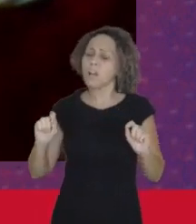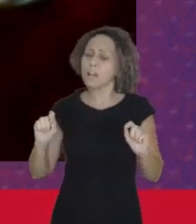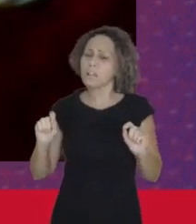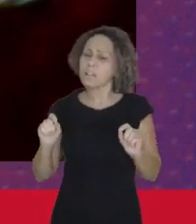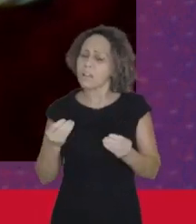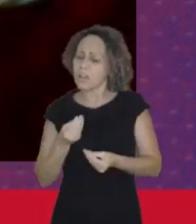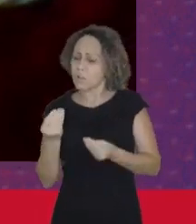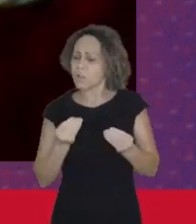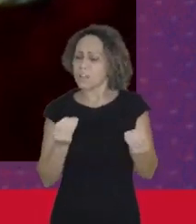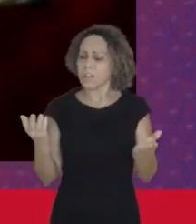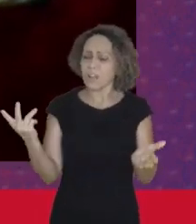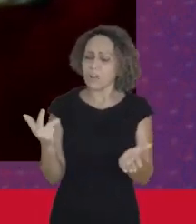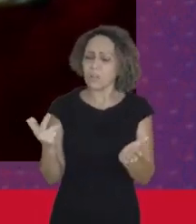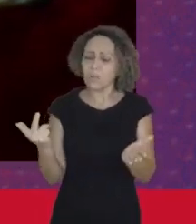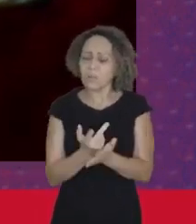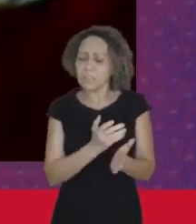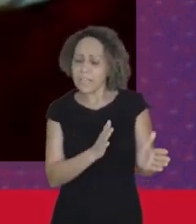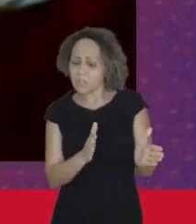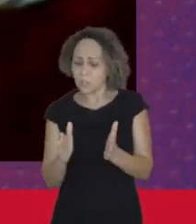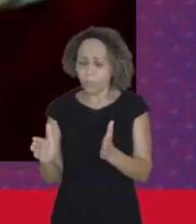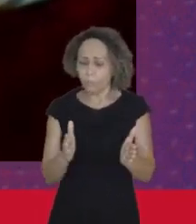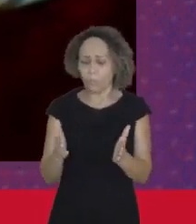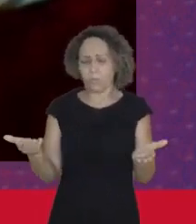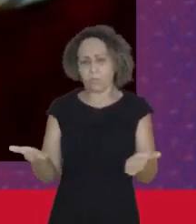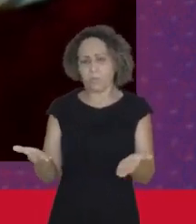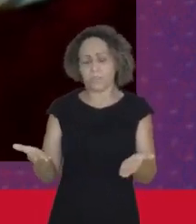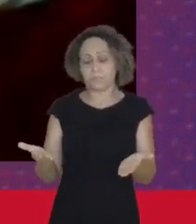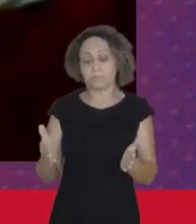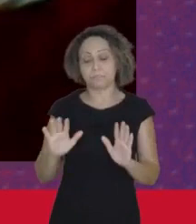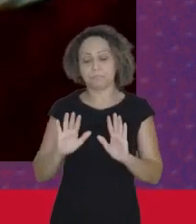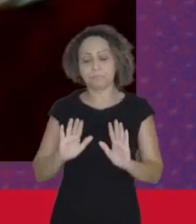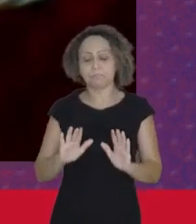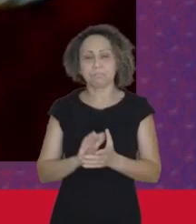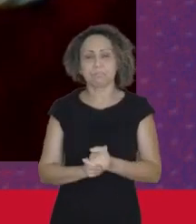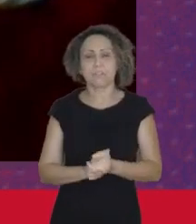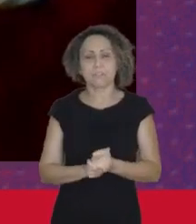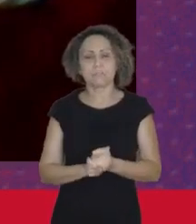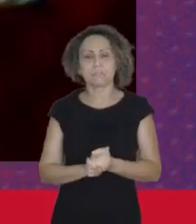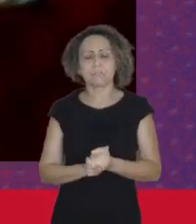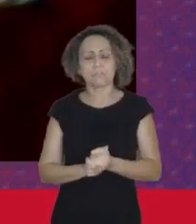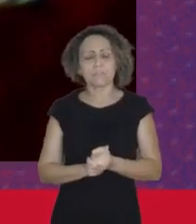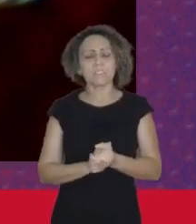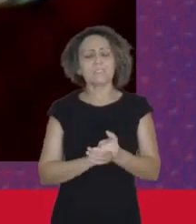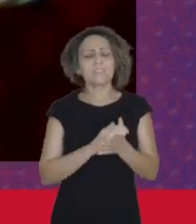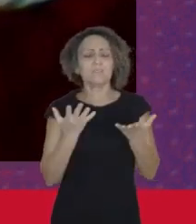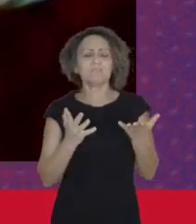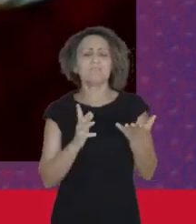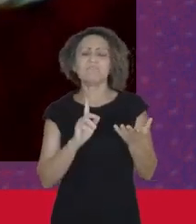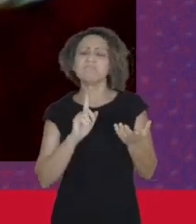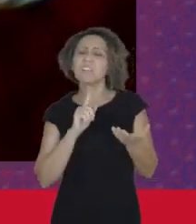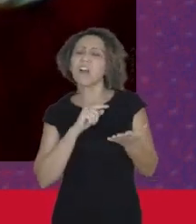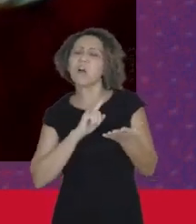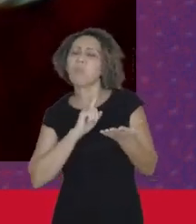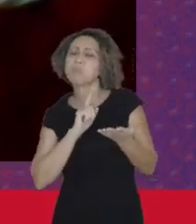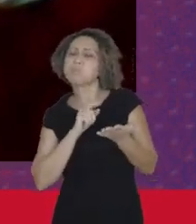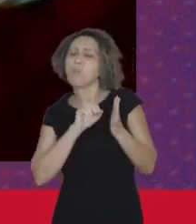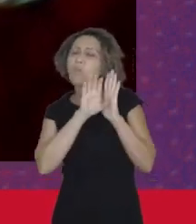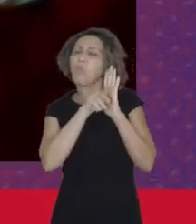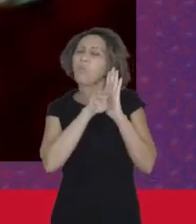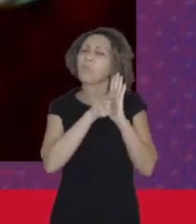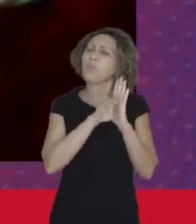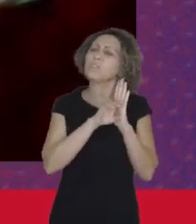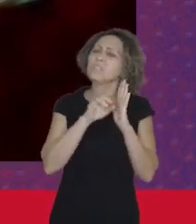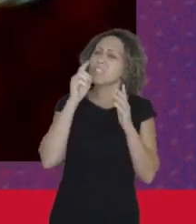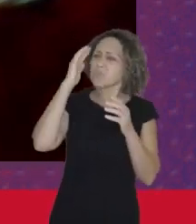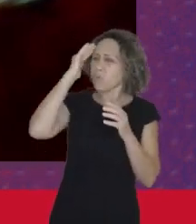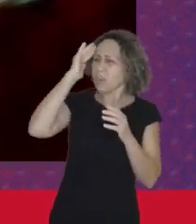está acontecendo hoje, né? Então, as concepções de deficiência se desenvolveram